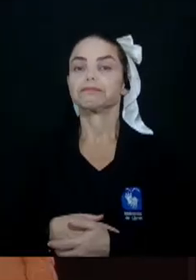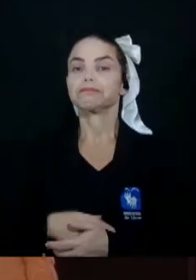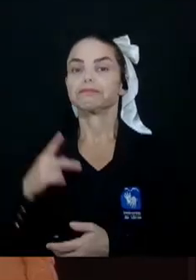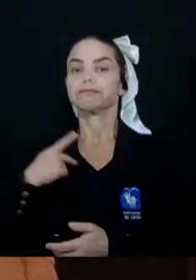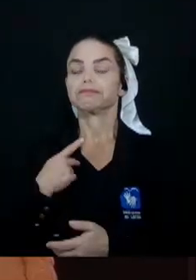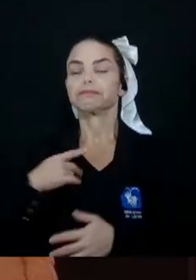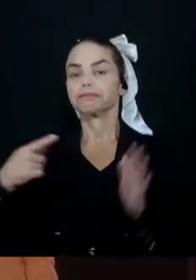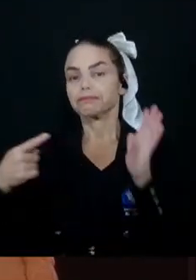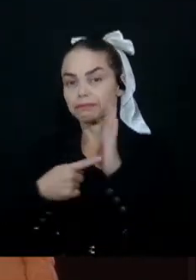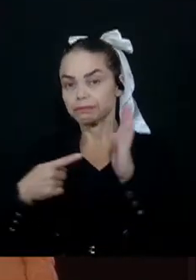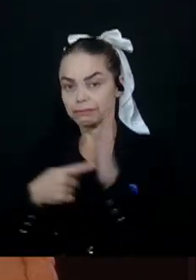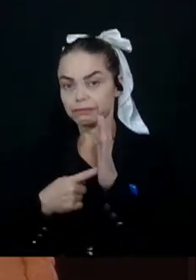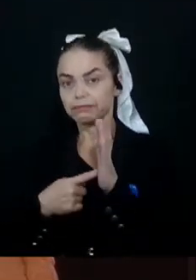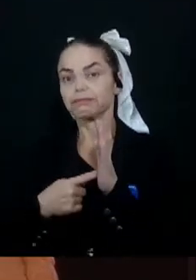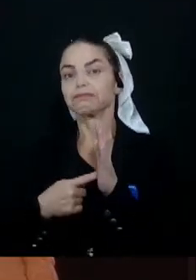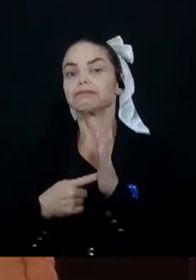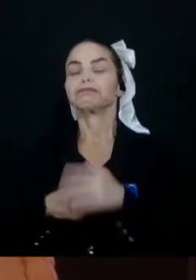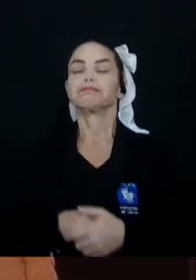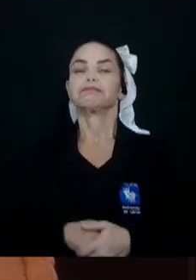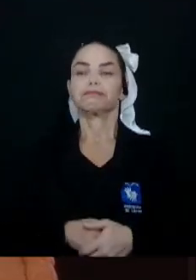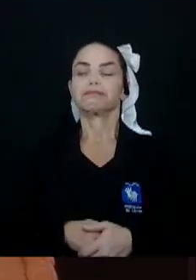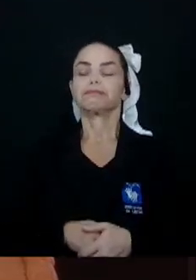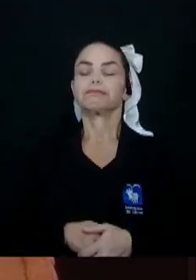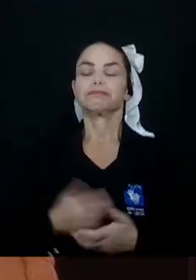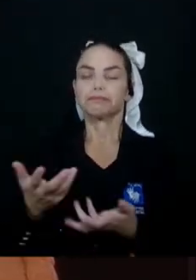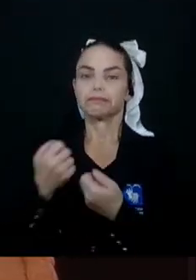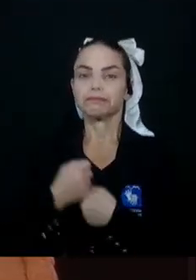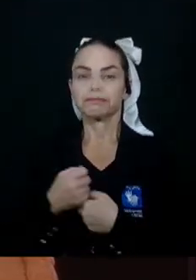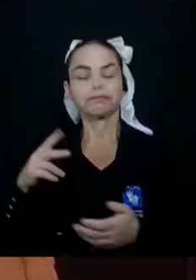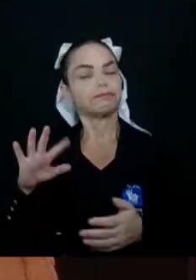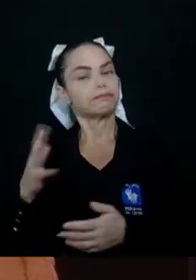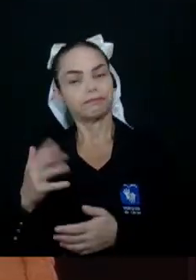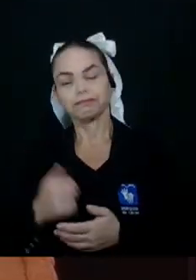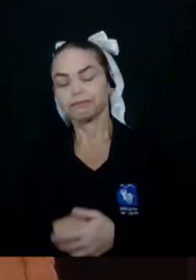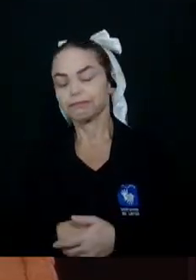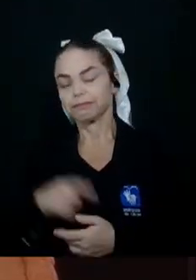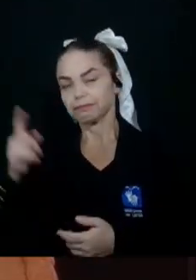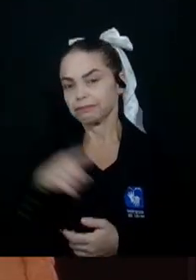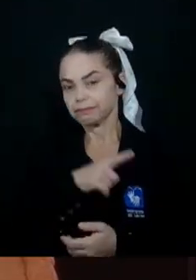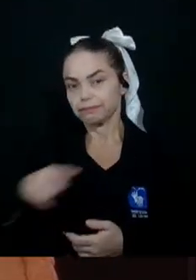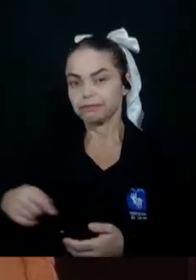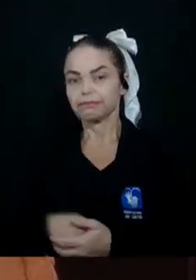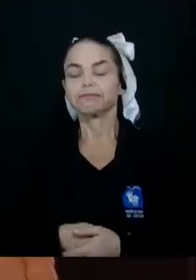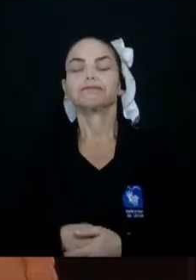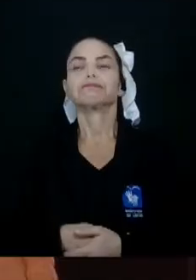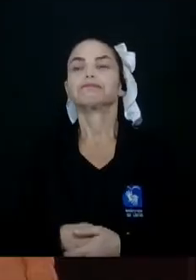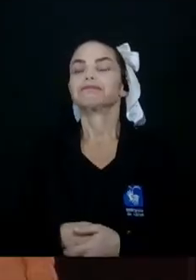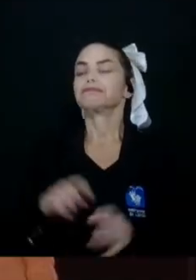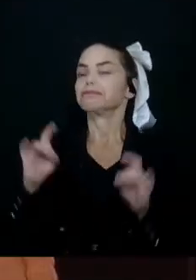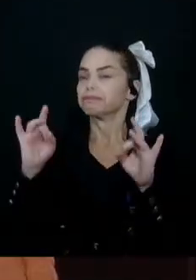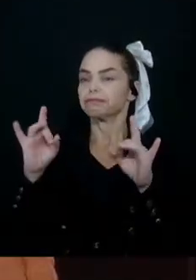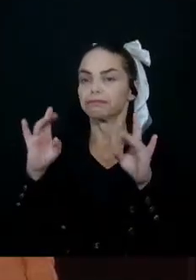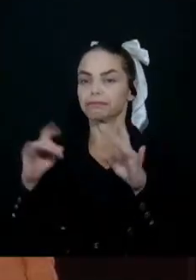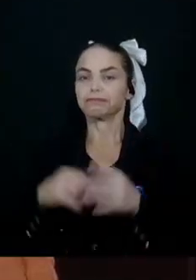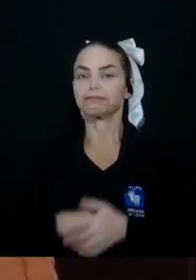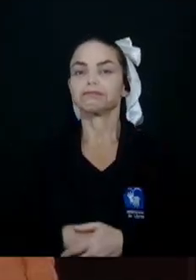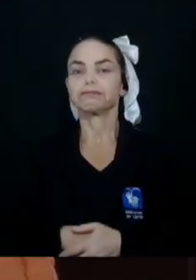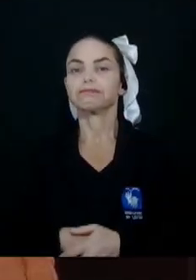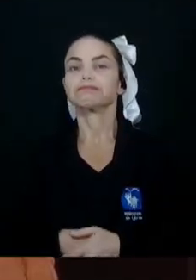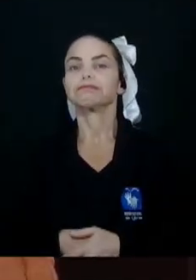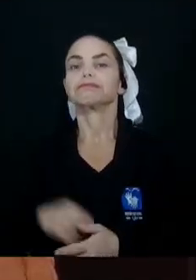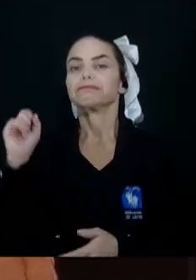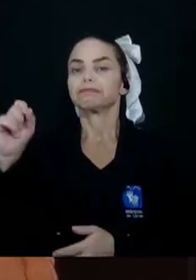para a conta do recebedor, provavelmente ela vai ficar suspensa. Mas não é só isso que faz com que as